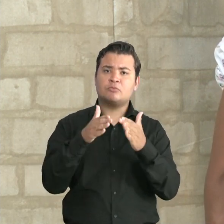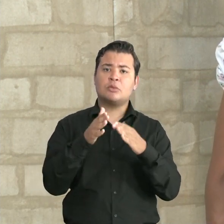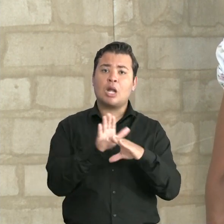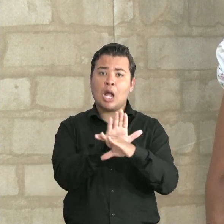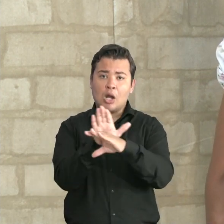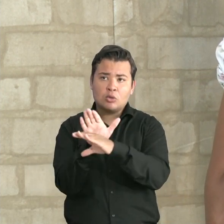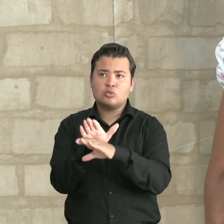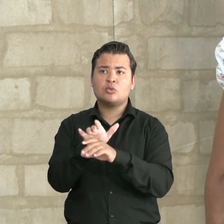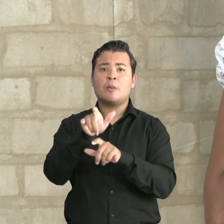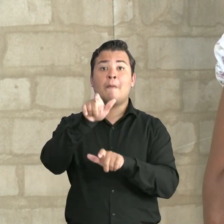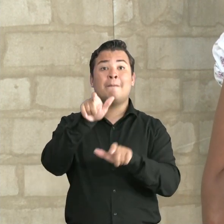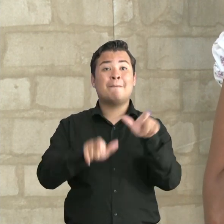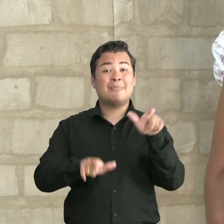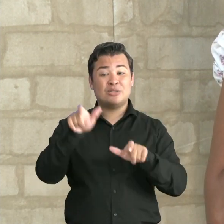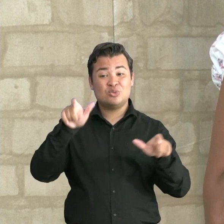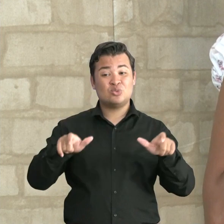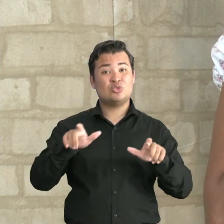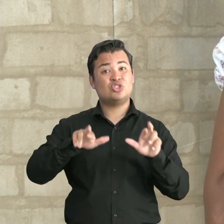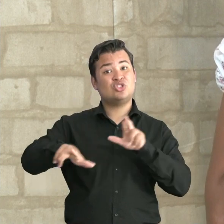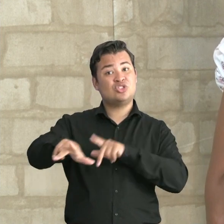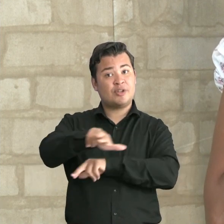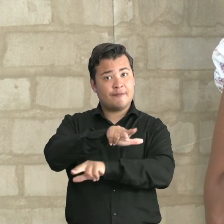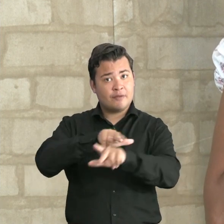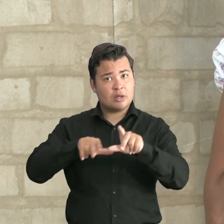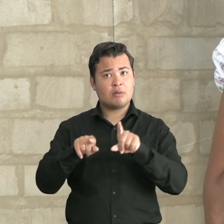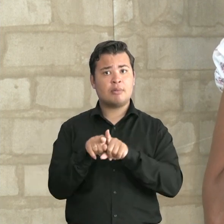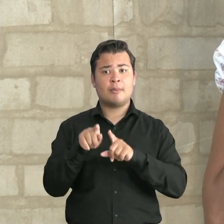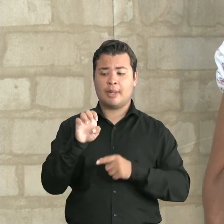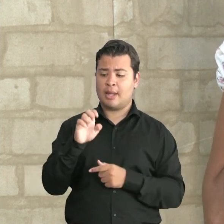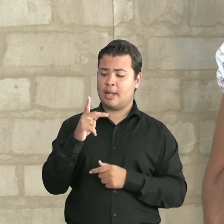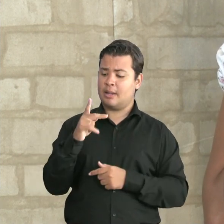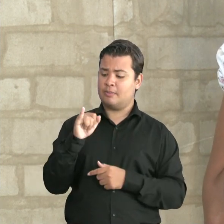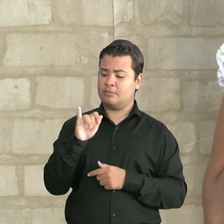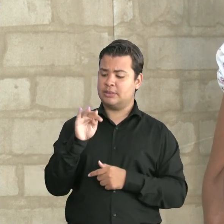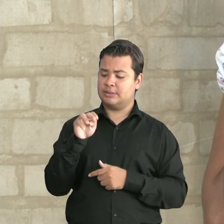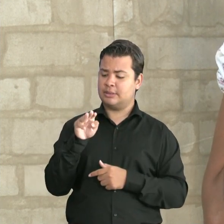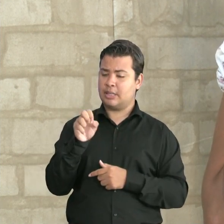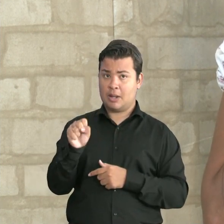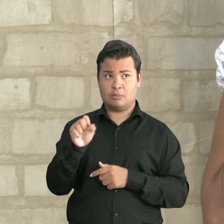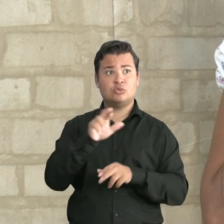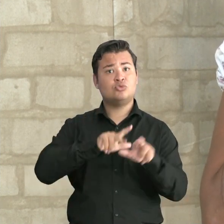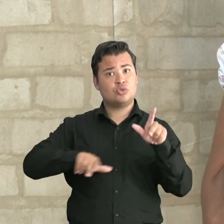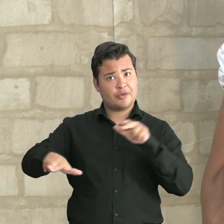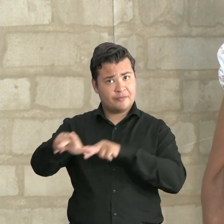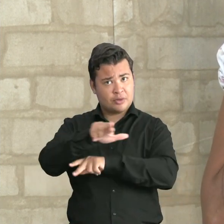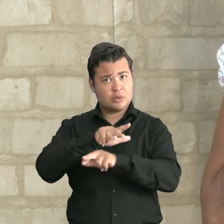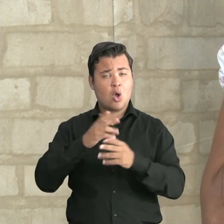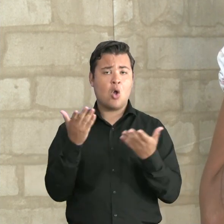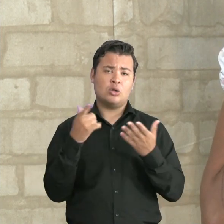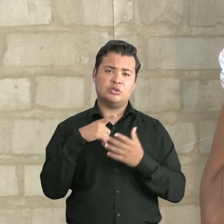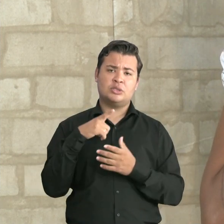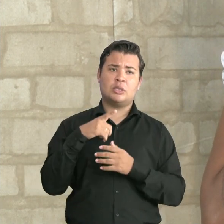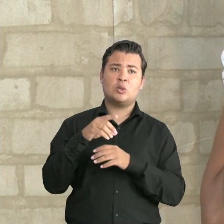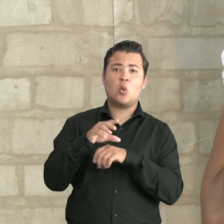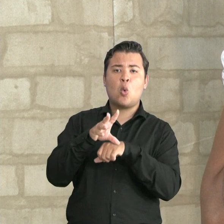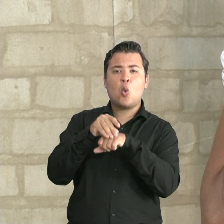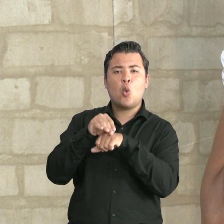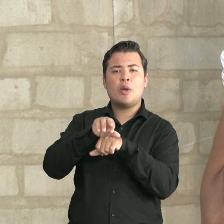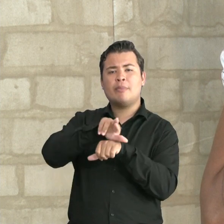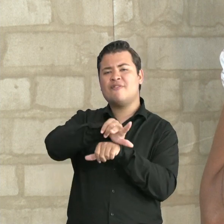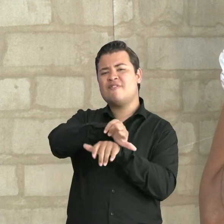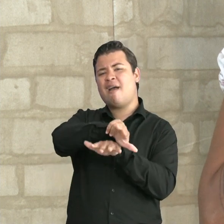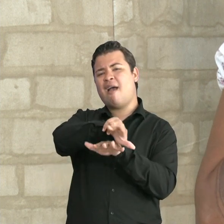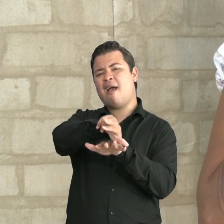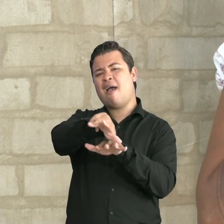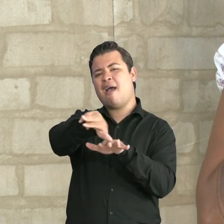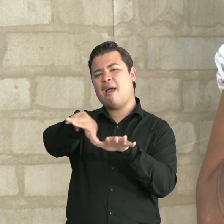corpos diferenciados, mas também de epistemes diferenciadas. Hoje, a gente tem plurissaberes dentro dessa